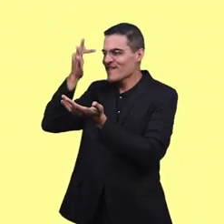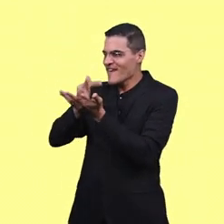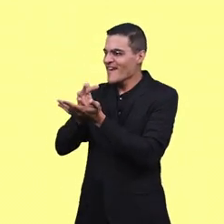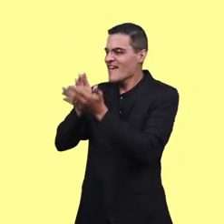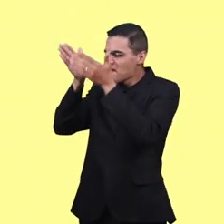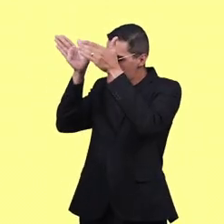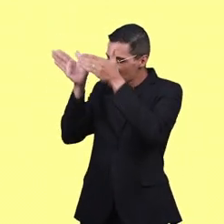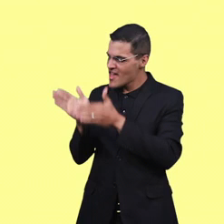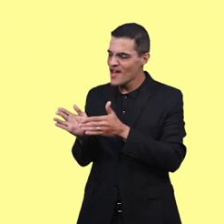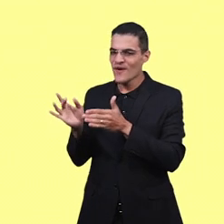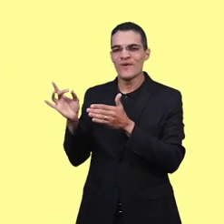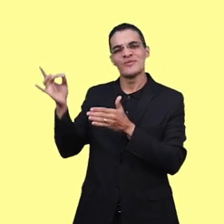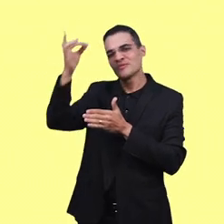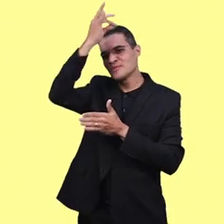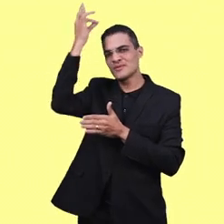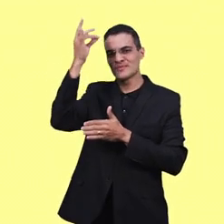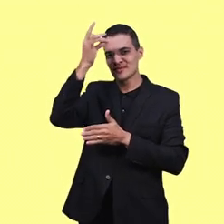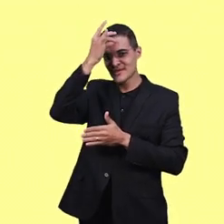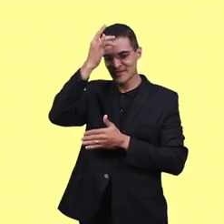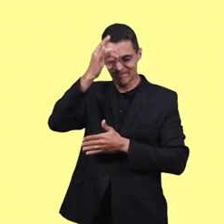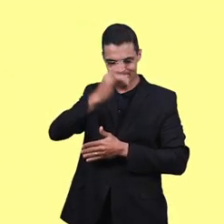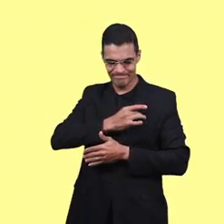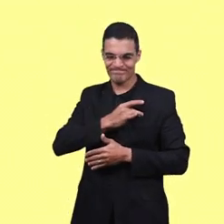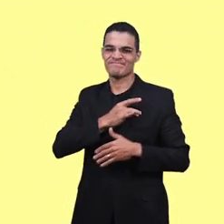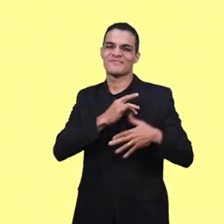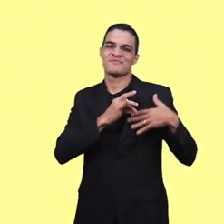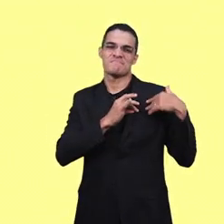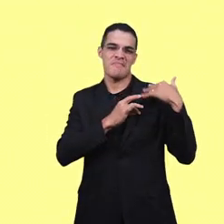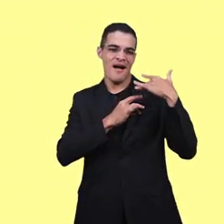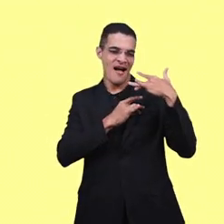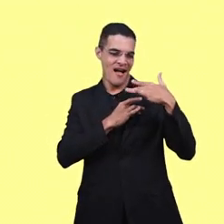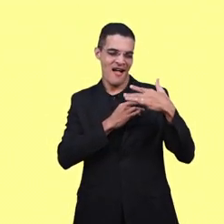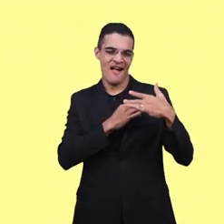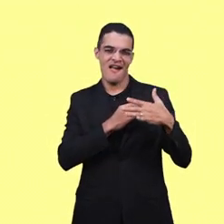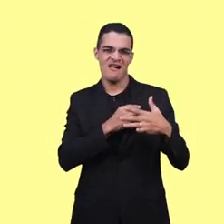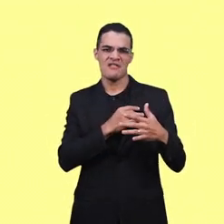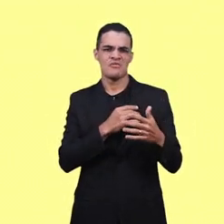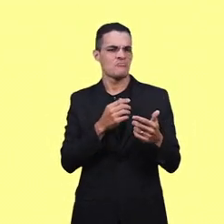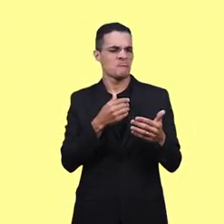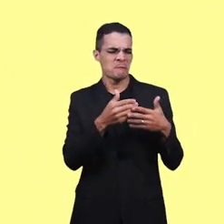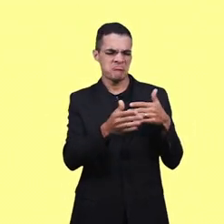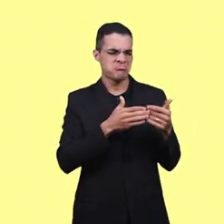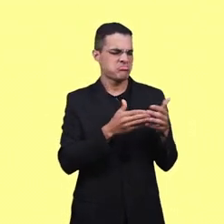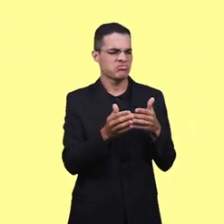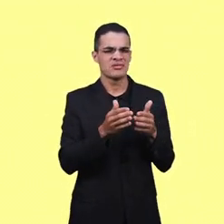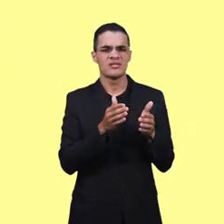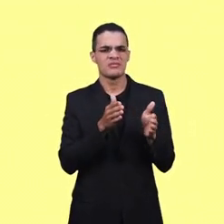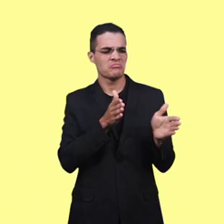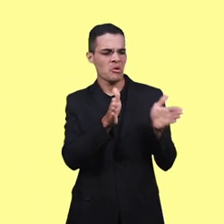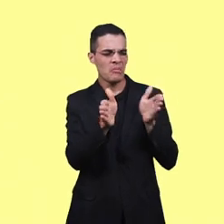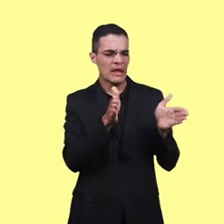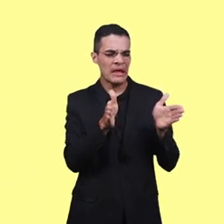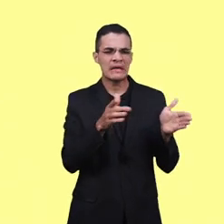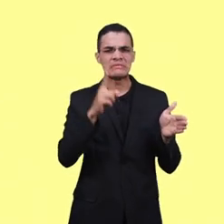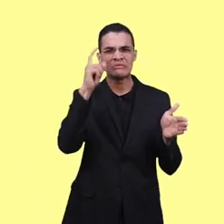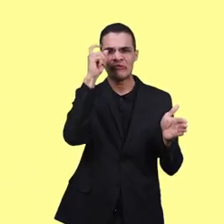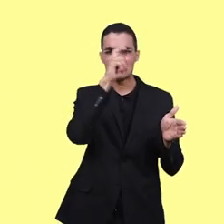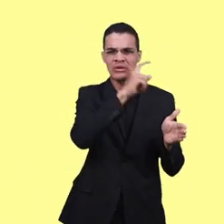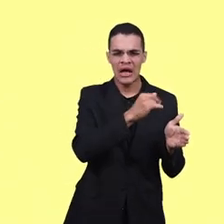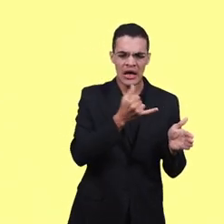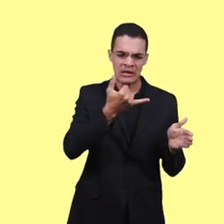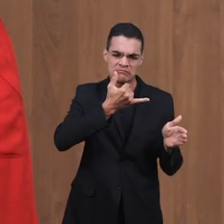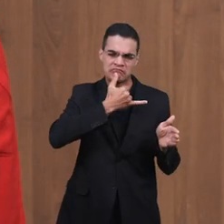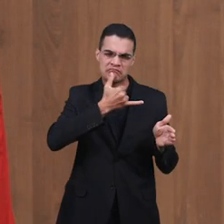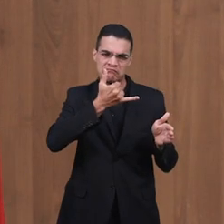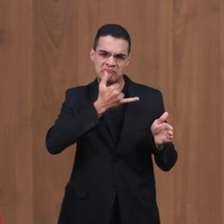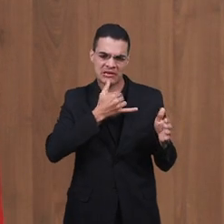e cheios do Espírito Santo de Deus. Não importa o momento que estamos passando, se é momento